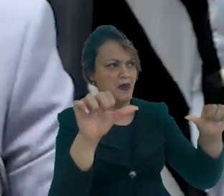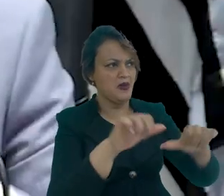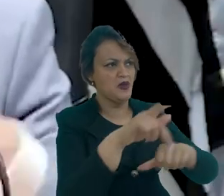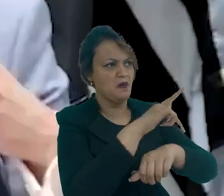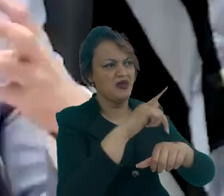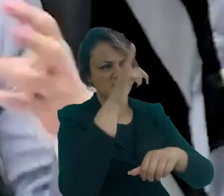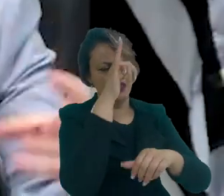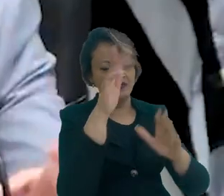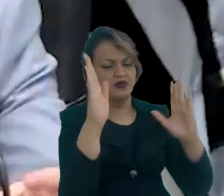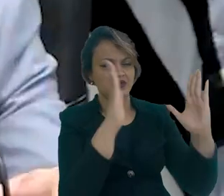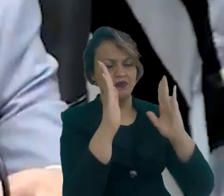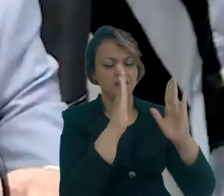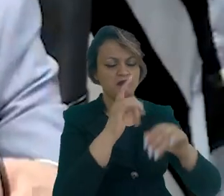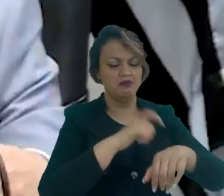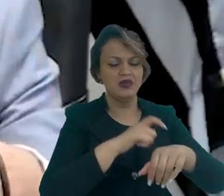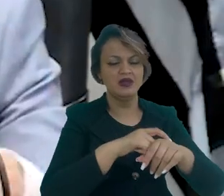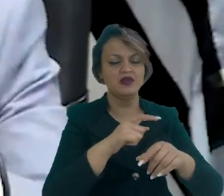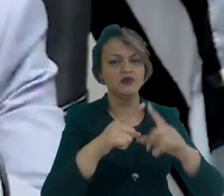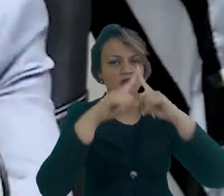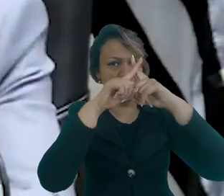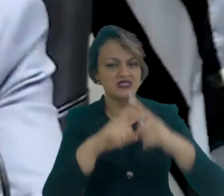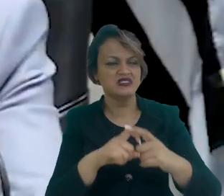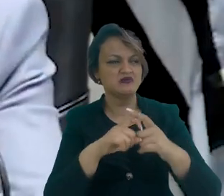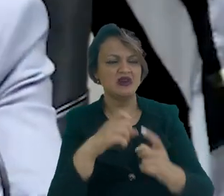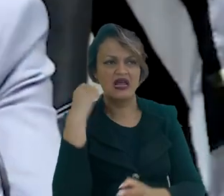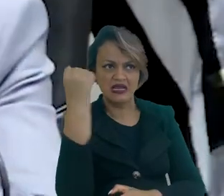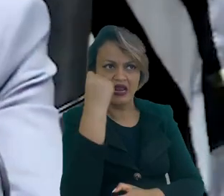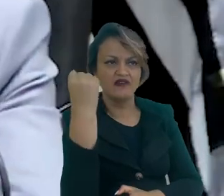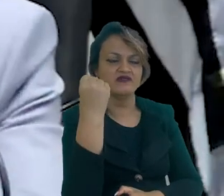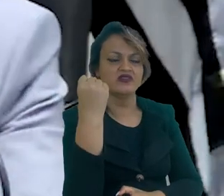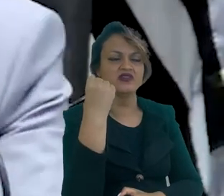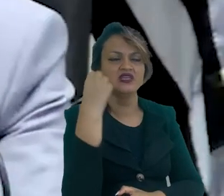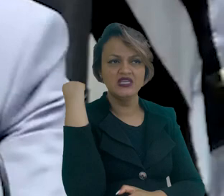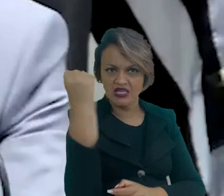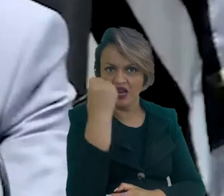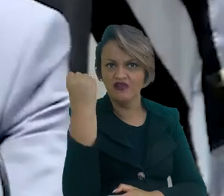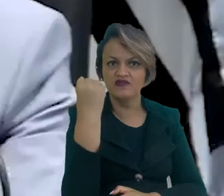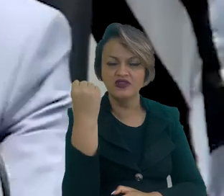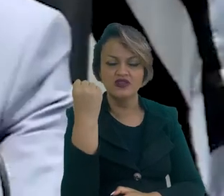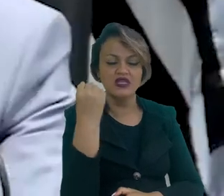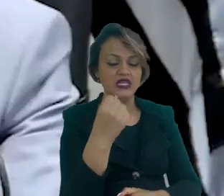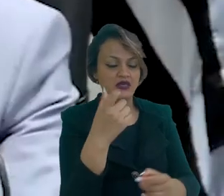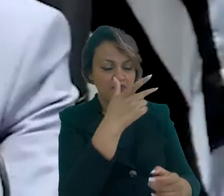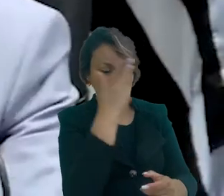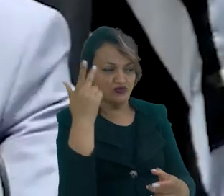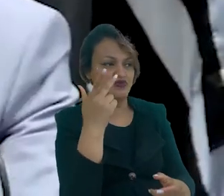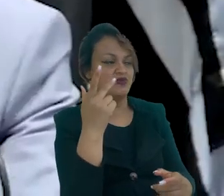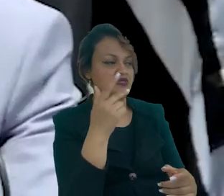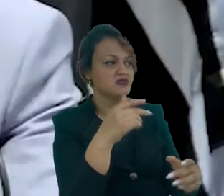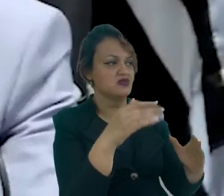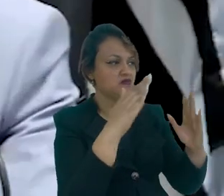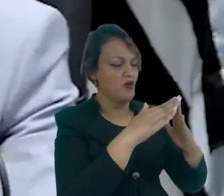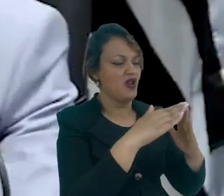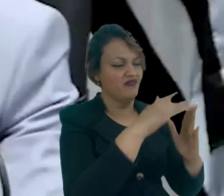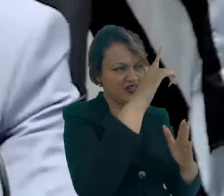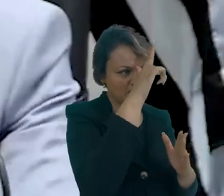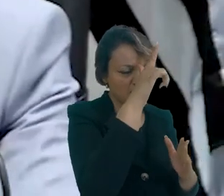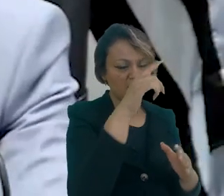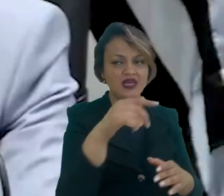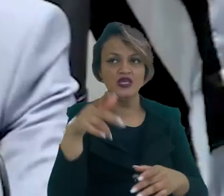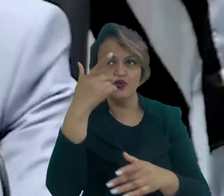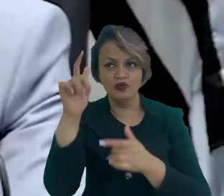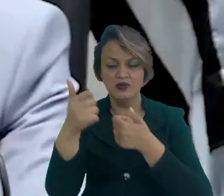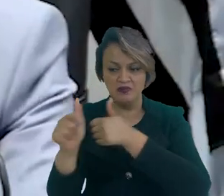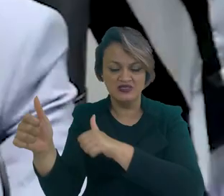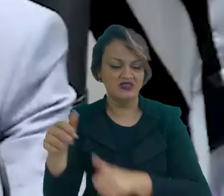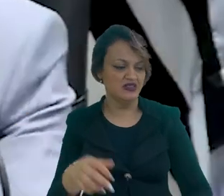a decadência moral da sociedade alemã durante o período nazista era tamanha que afetava não apenas só os alemães